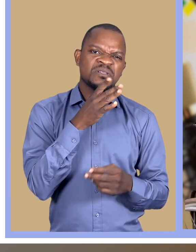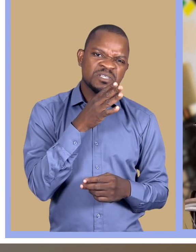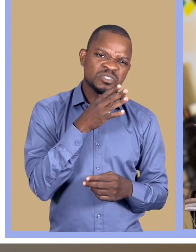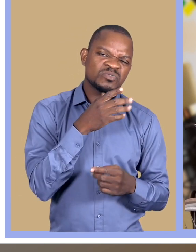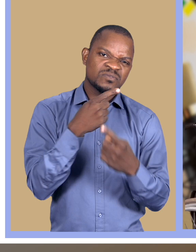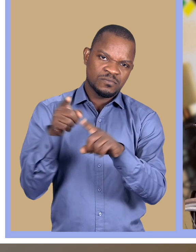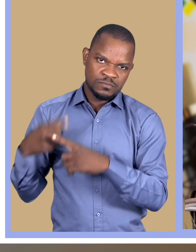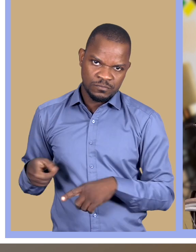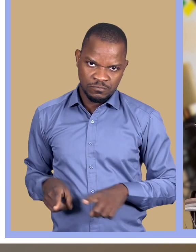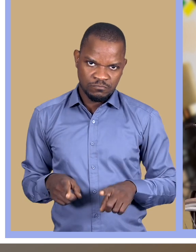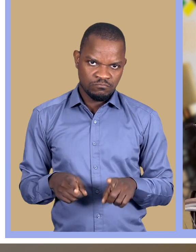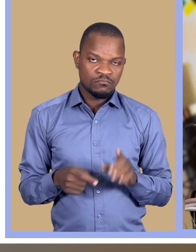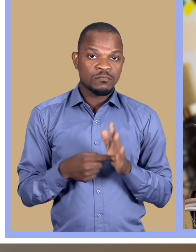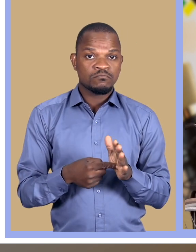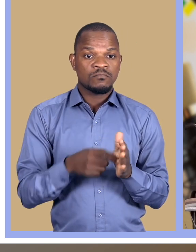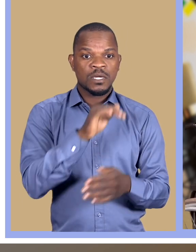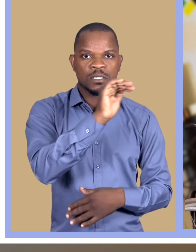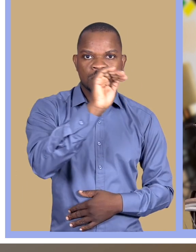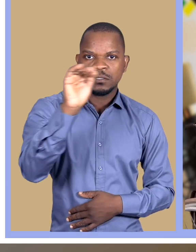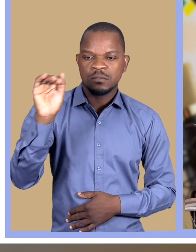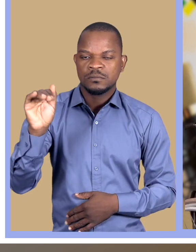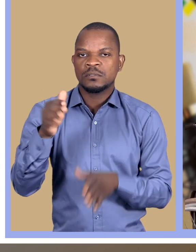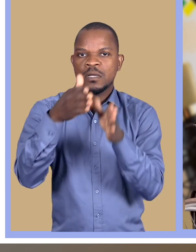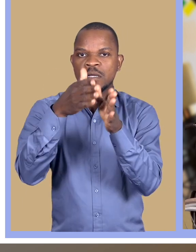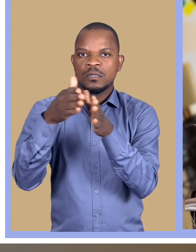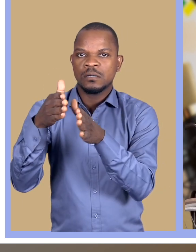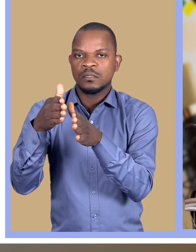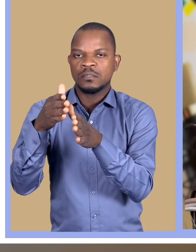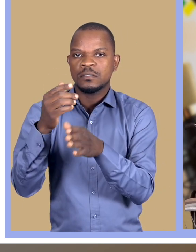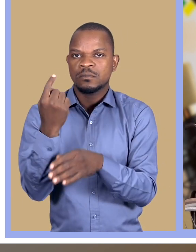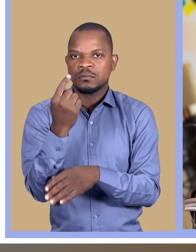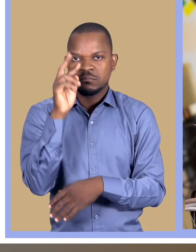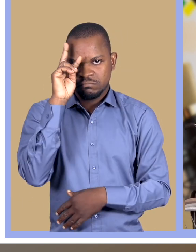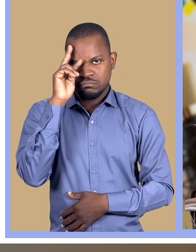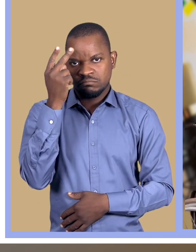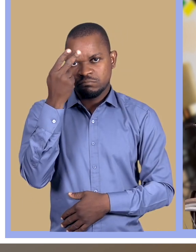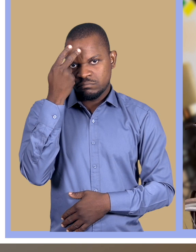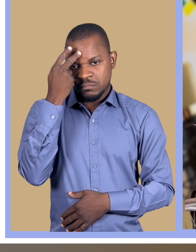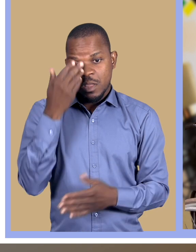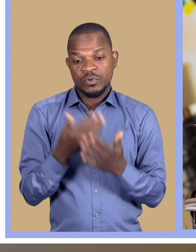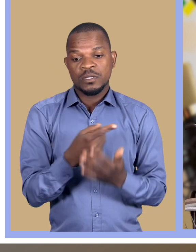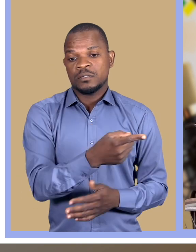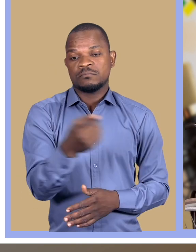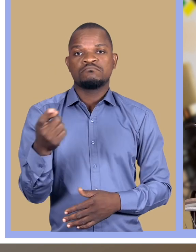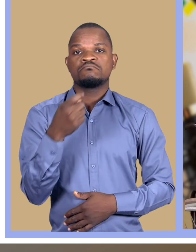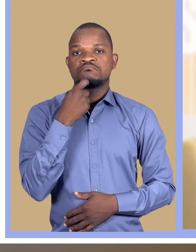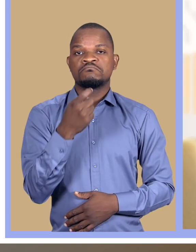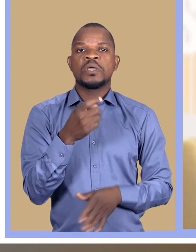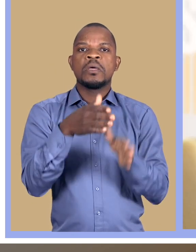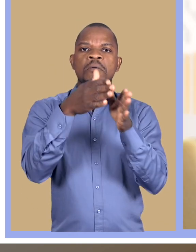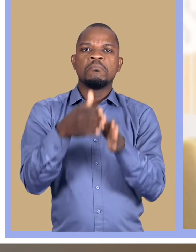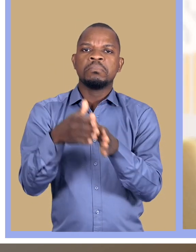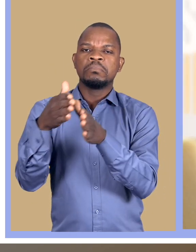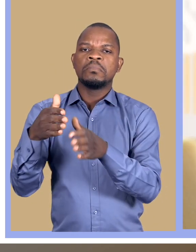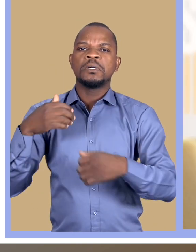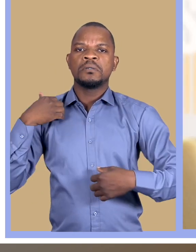a consciência das pessoas sendo chiques, porque há uma ideia errada de que quem fala do lixo, quem se preocupa com o lixo,